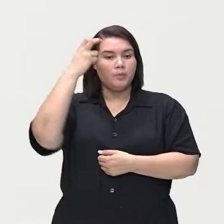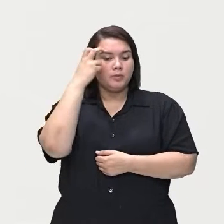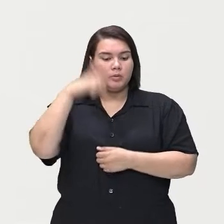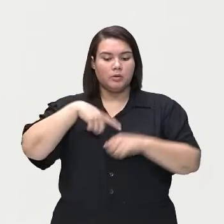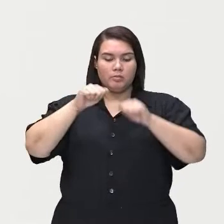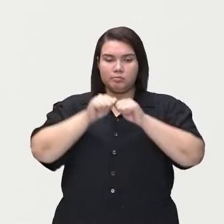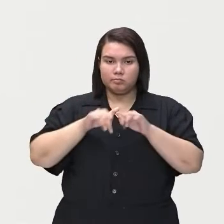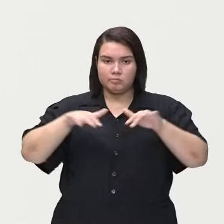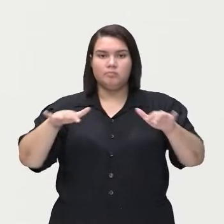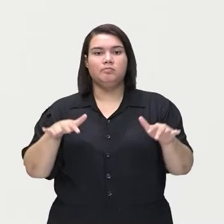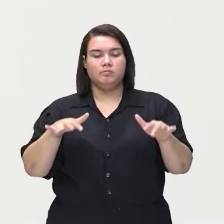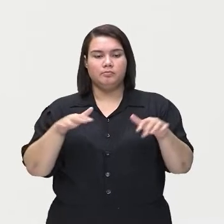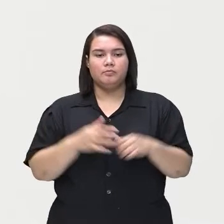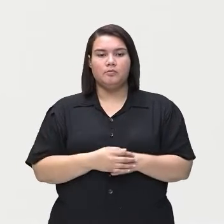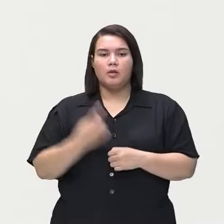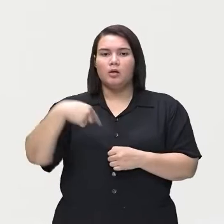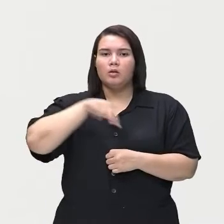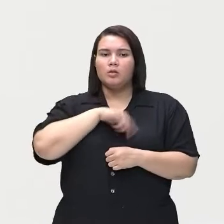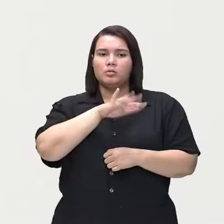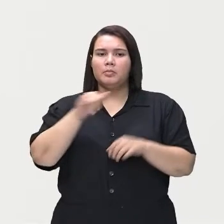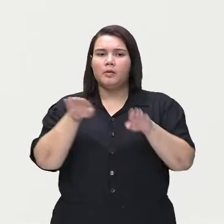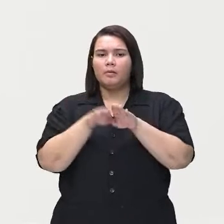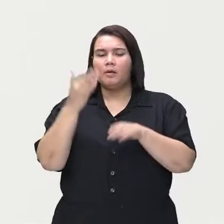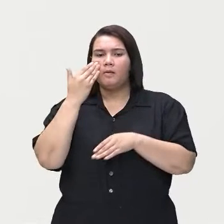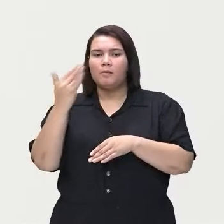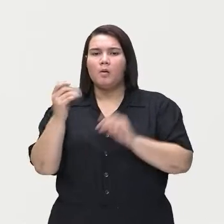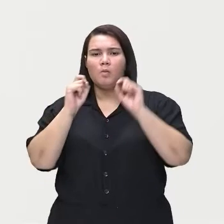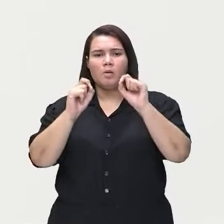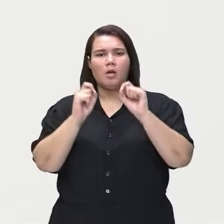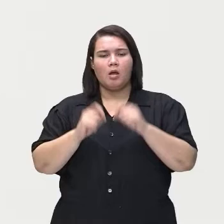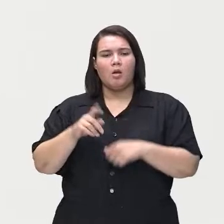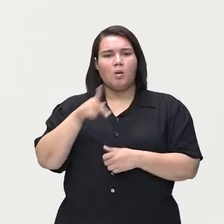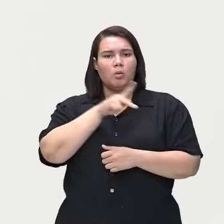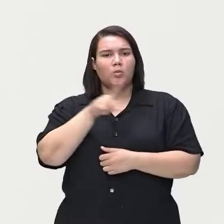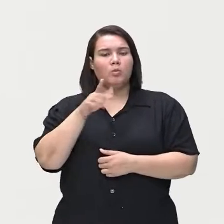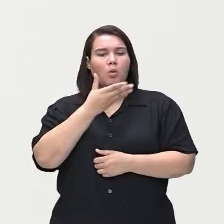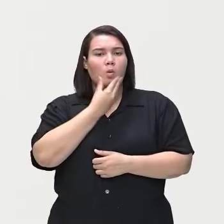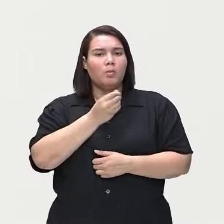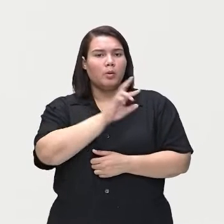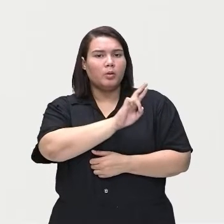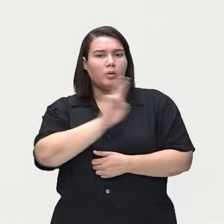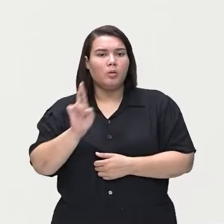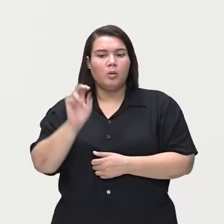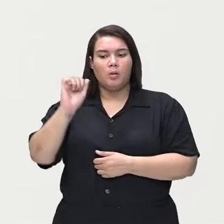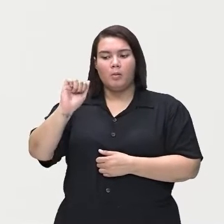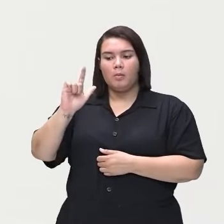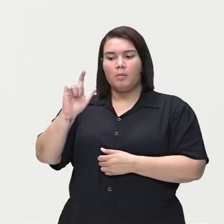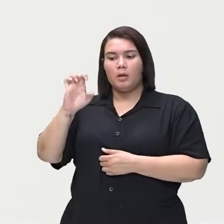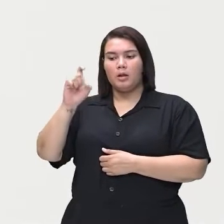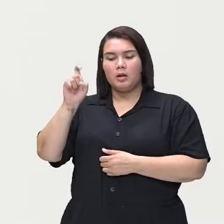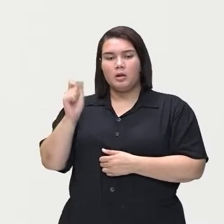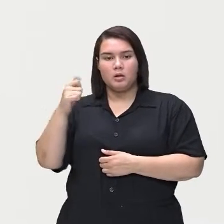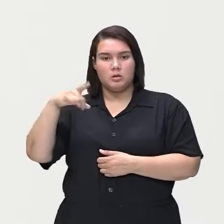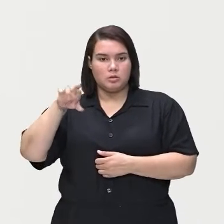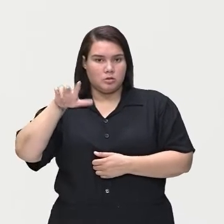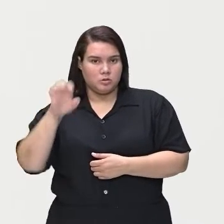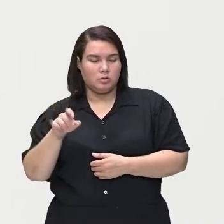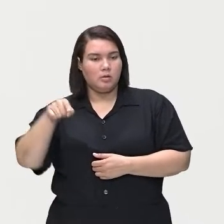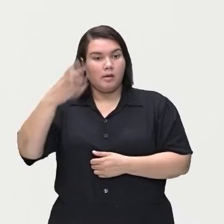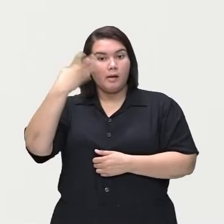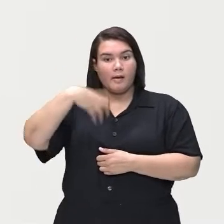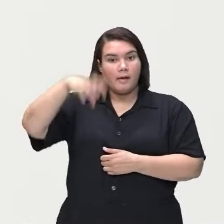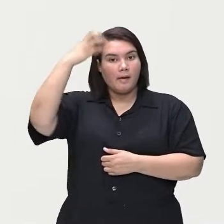espalhando. Nós vamos ver um grande responsável chamado Alexandre, que ficaria conhecido como Alexandre o